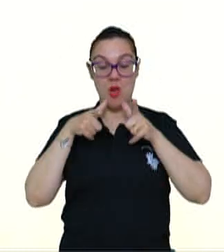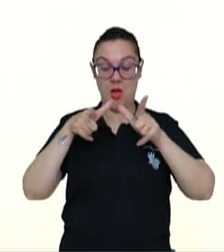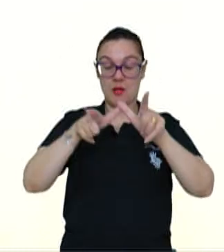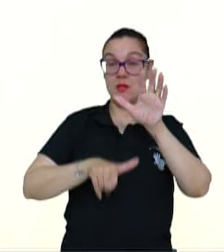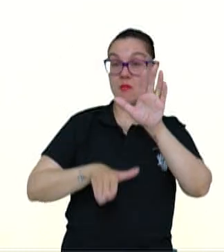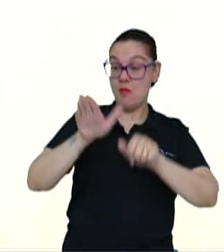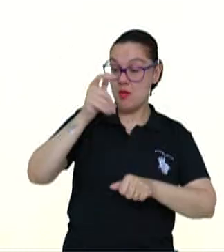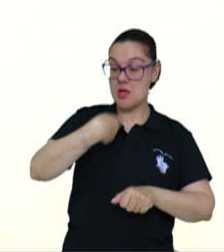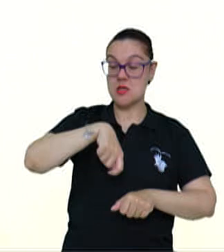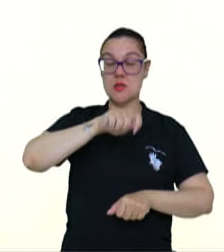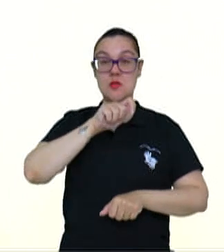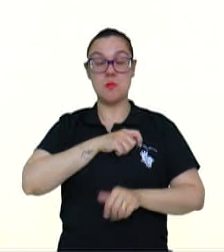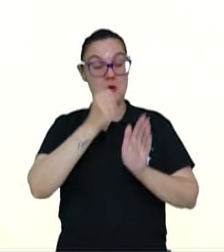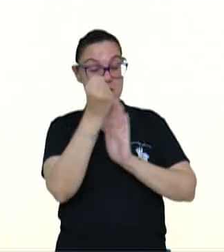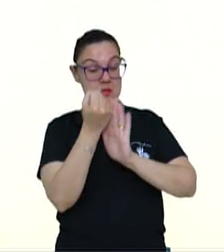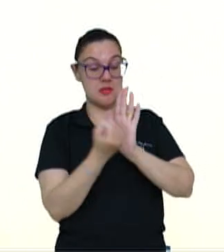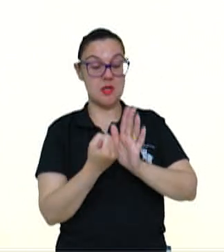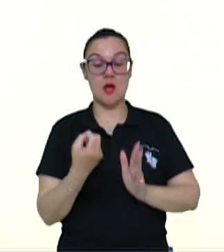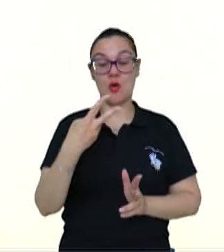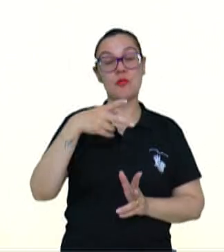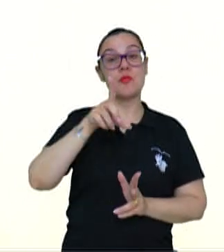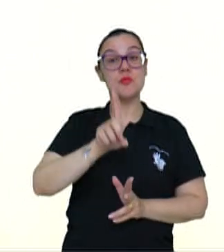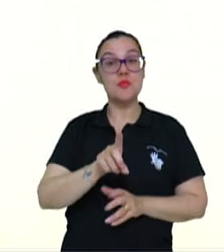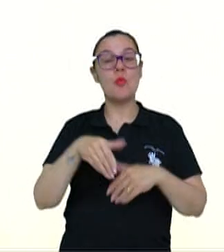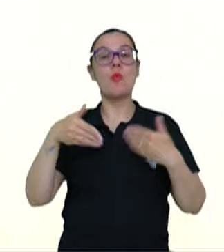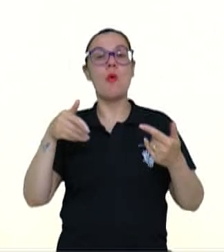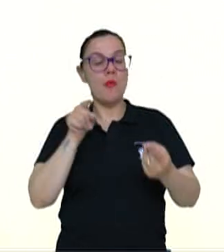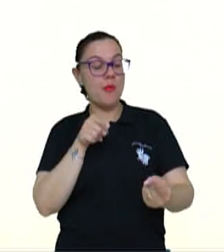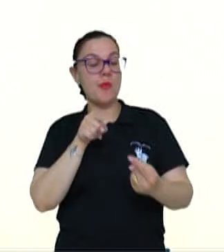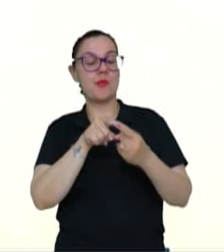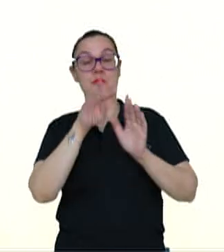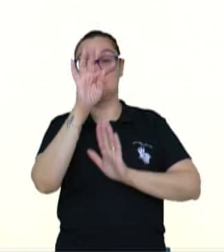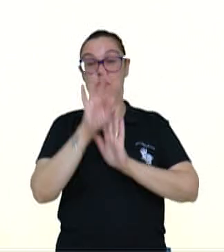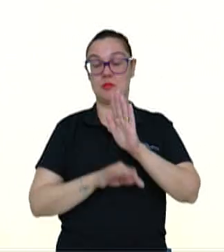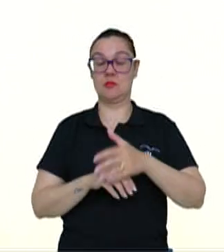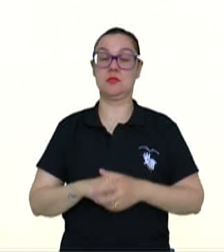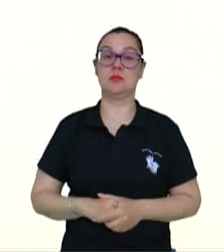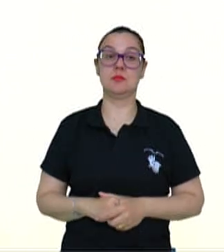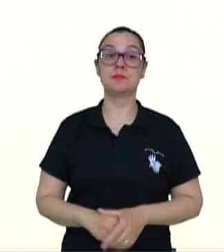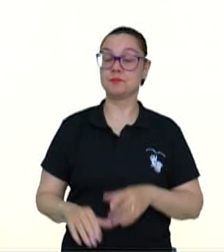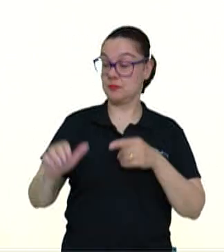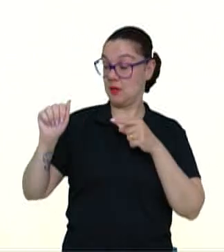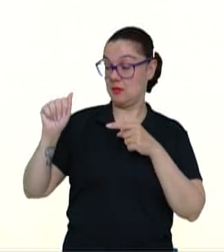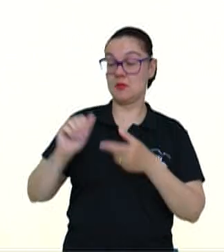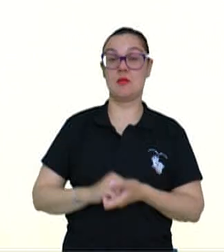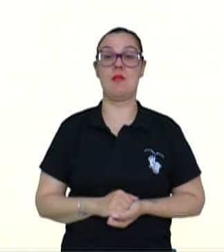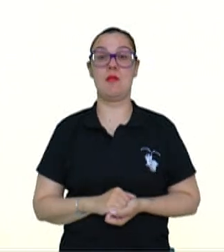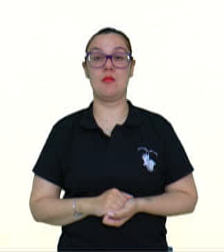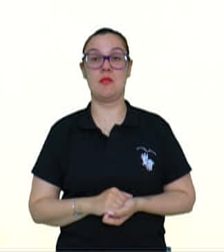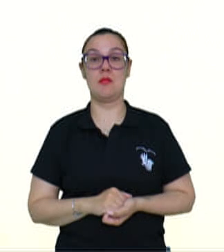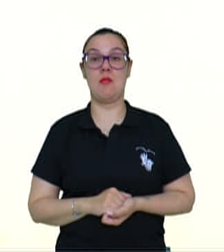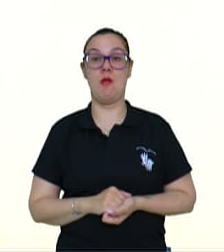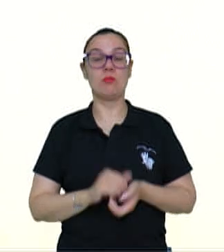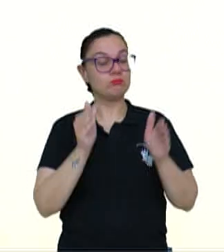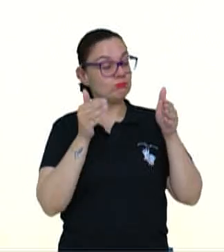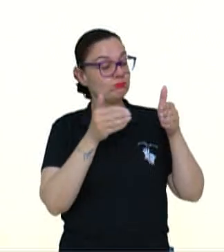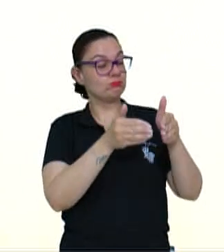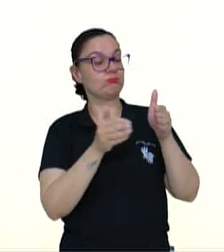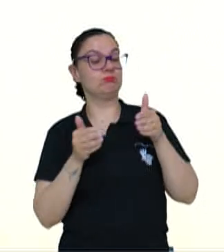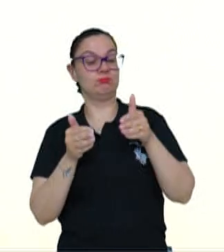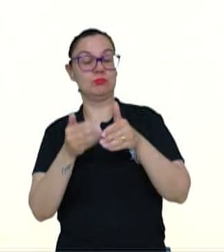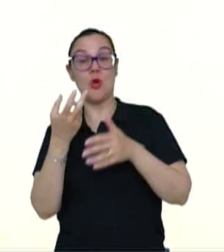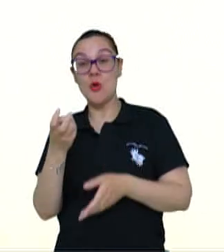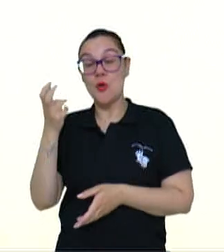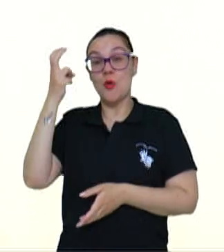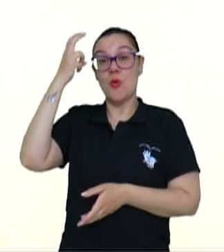como função apontar o quê? Então qual é a função do texto? Letra A. As especificidades